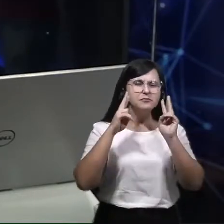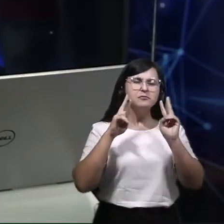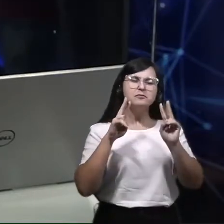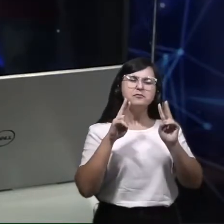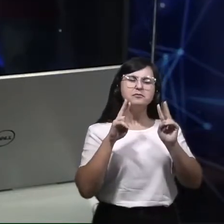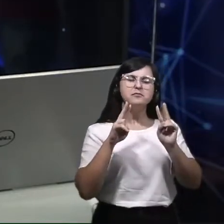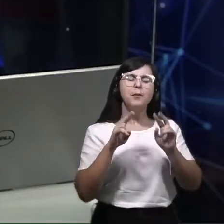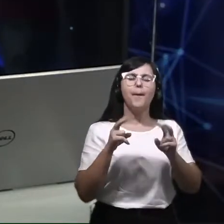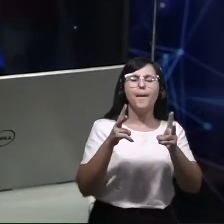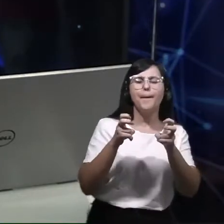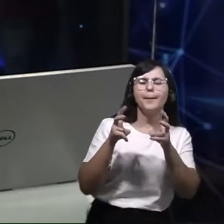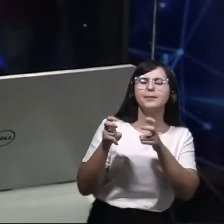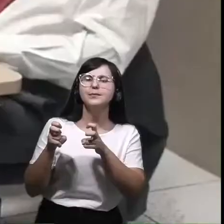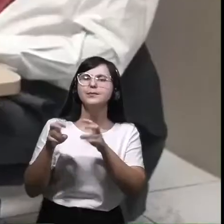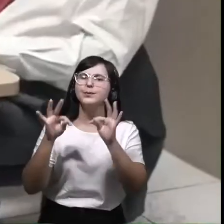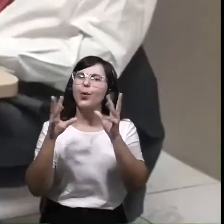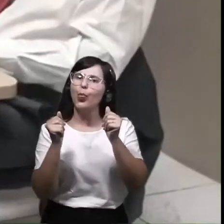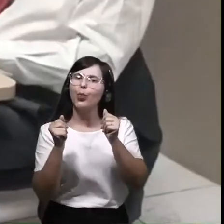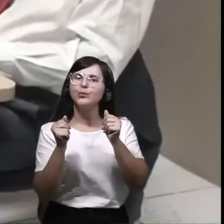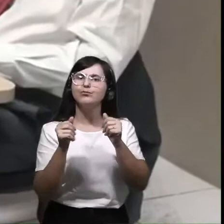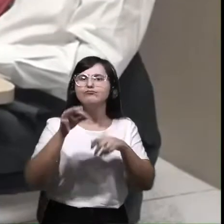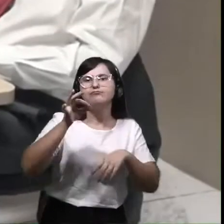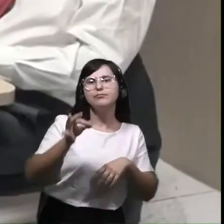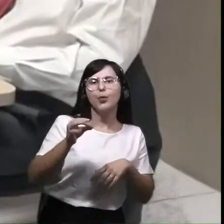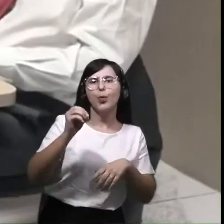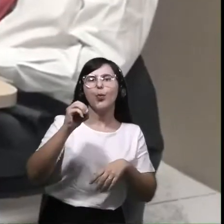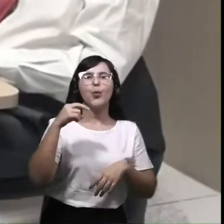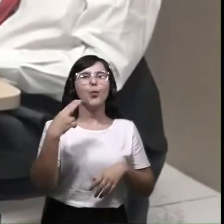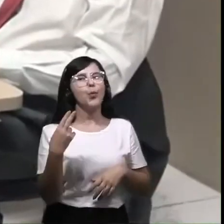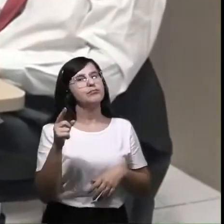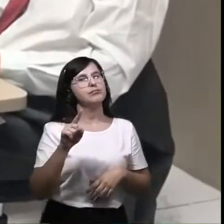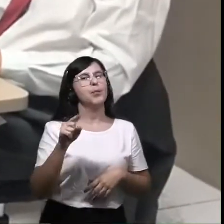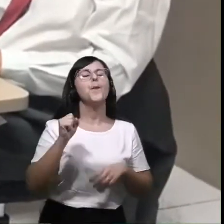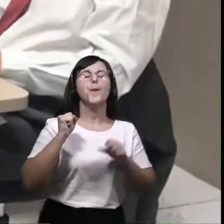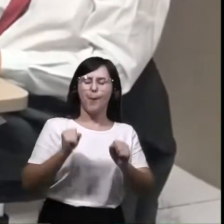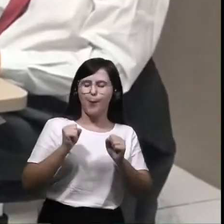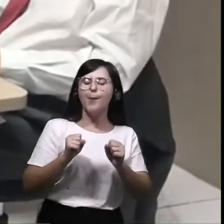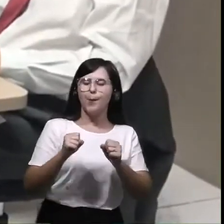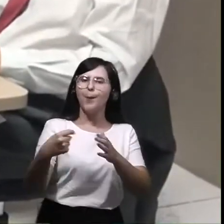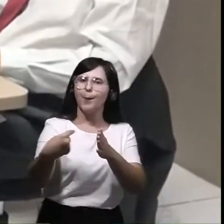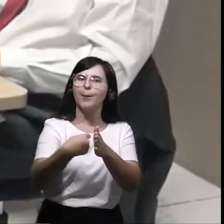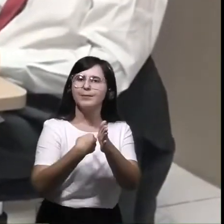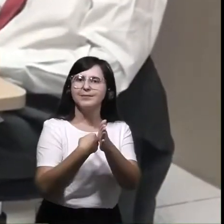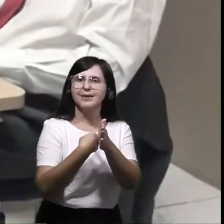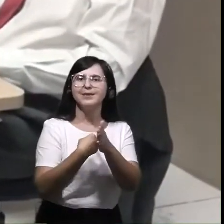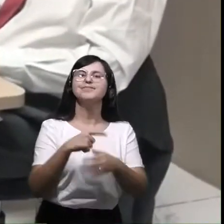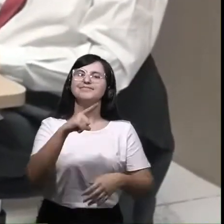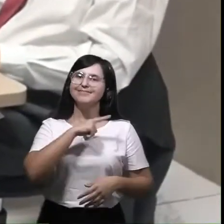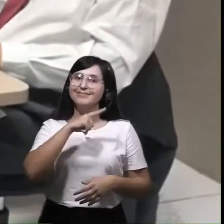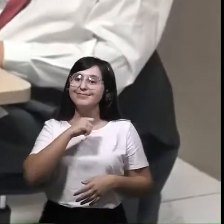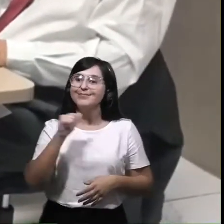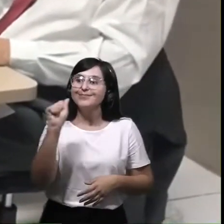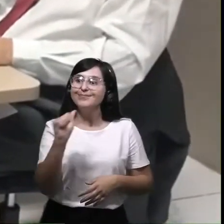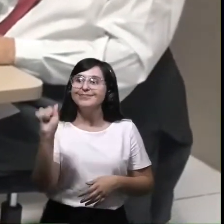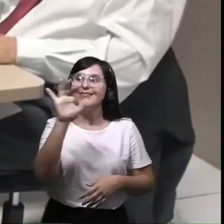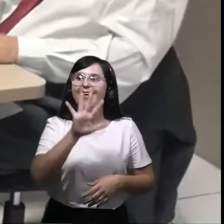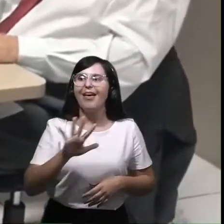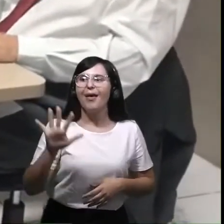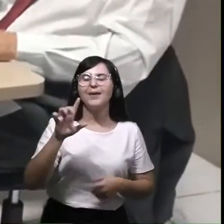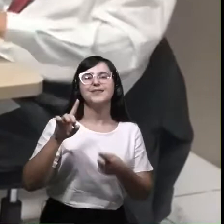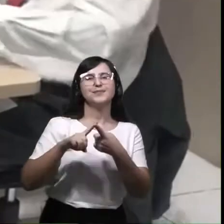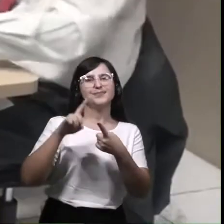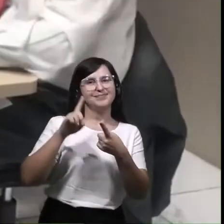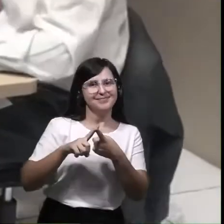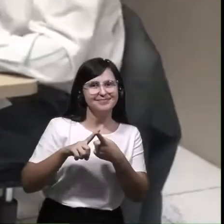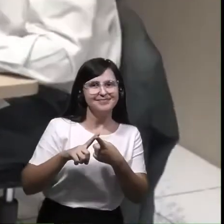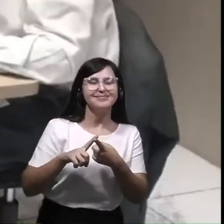dos fatos para estarem aí decidindo por eventuais questionamentos. Eu tenho a imagem da comissão julgadora, vamos fazer um passeio. Aí estamos aí ao